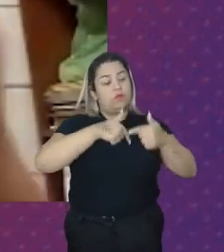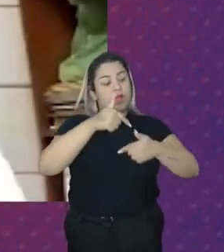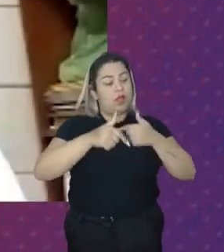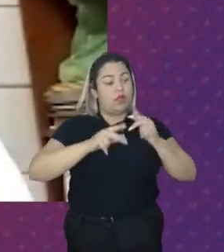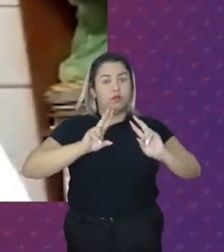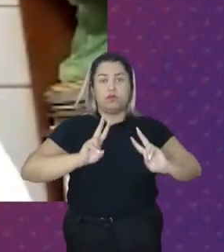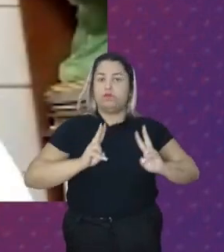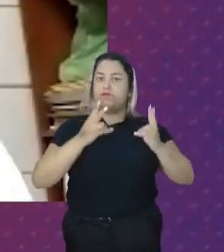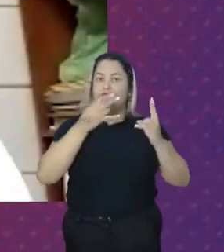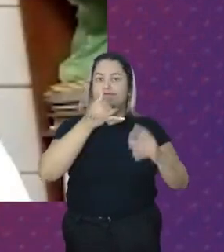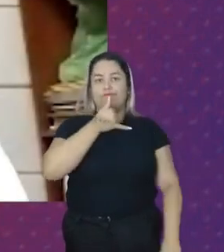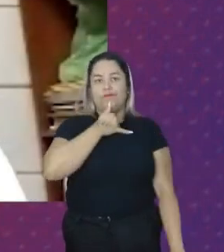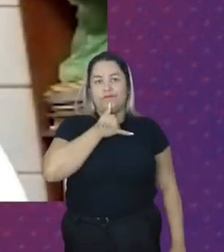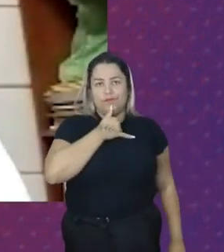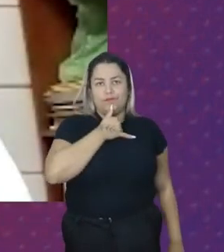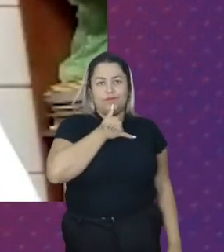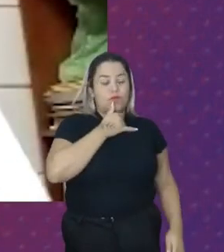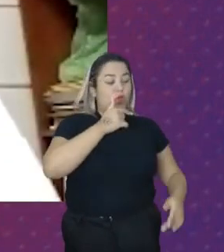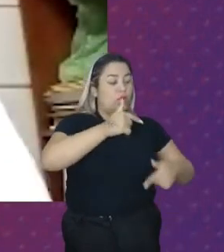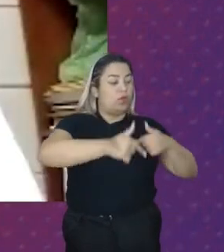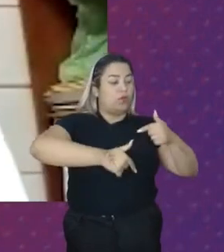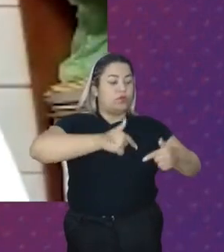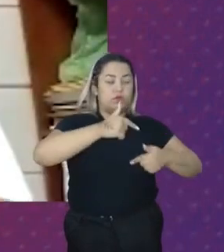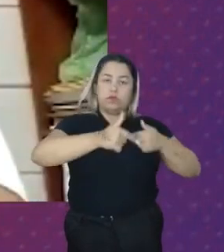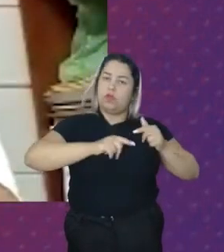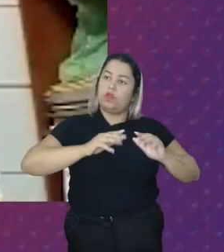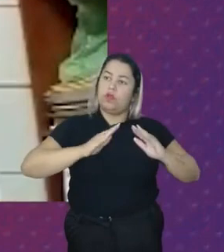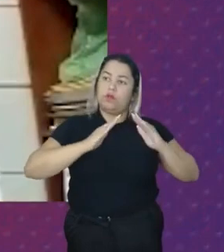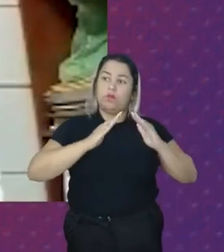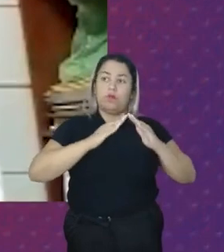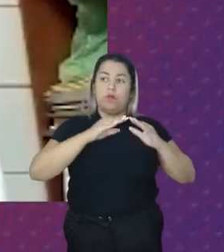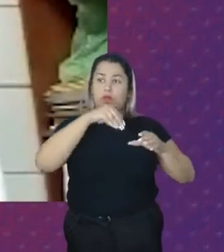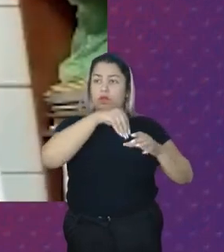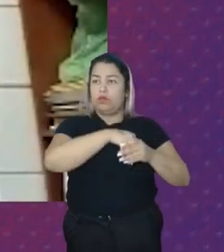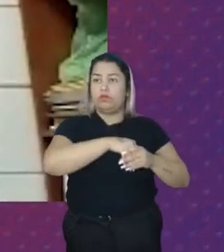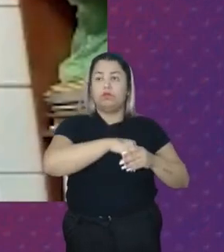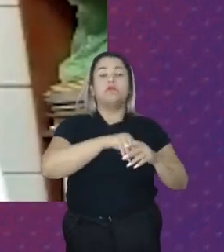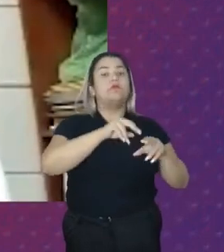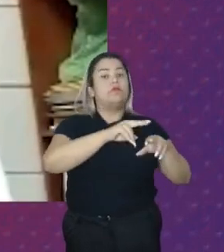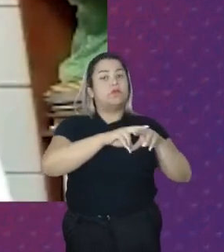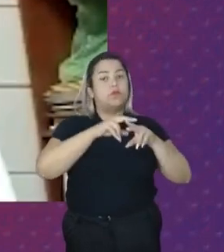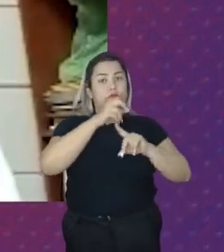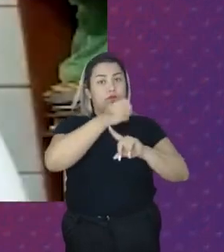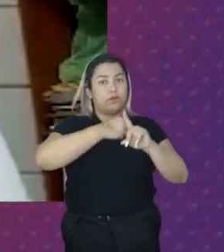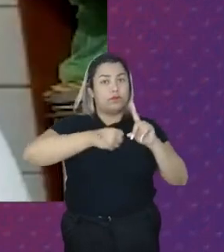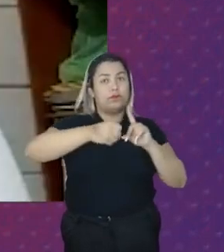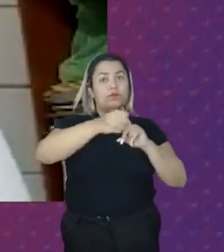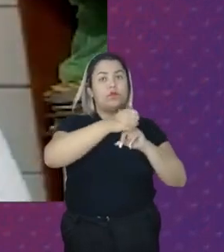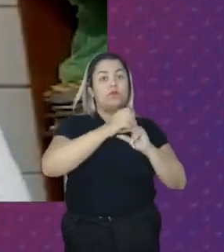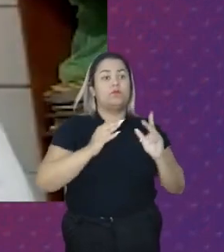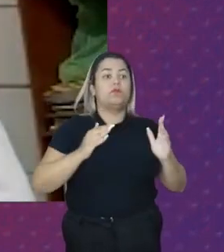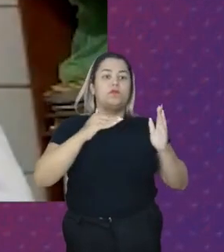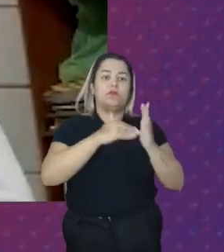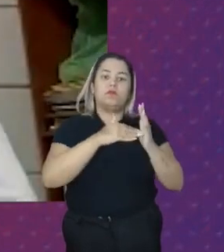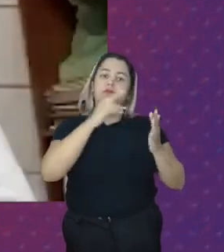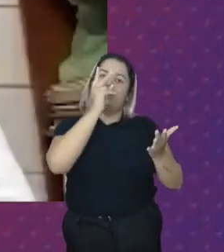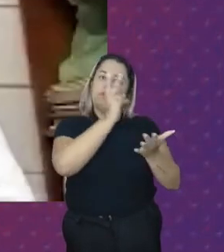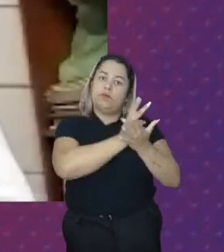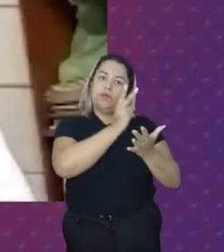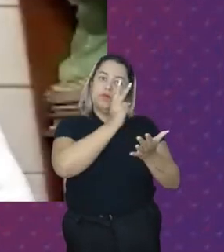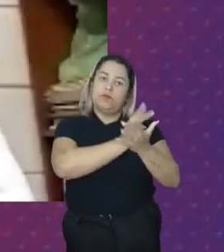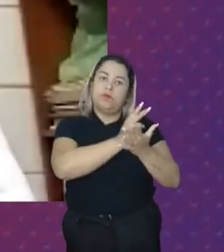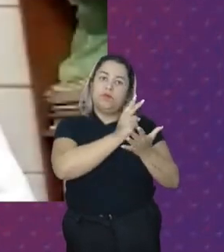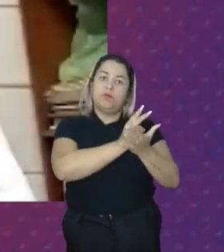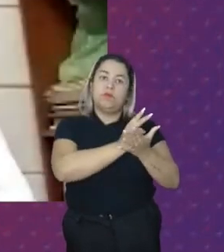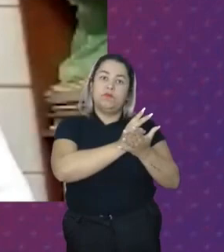Infelizmente O trabalho Doméstico Ele nem é valorizado Pela sociedade Até mesmo Muitas mulheres Que